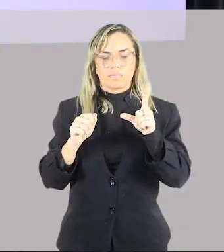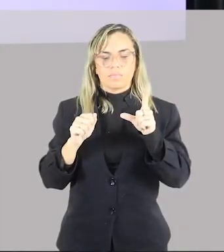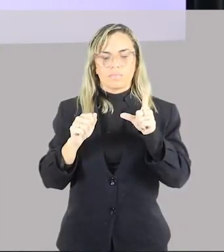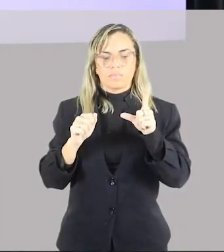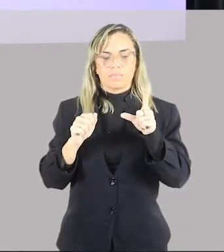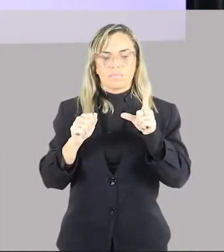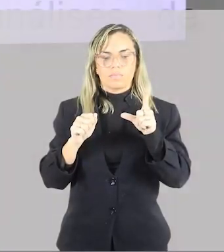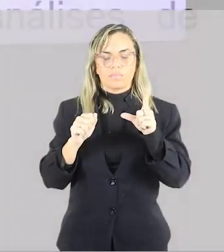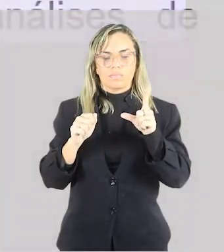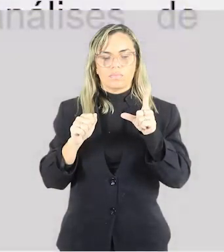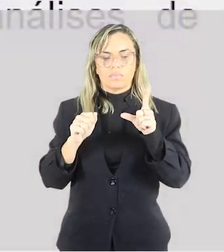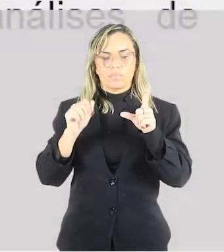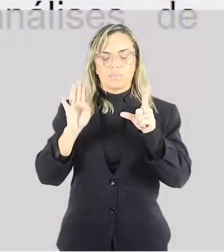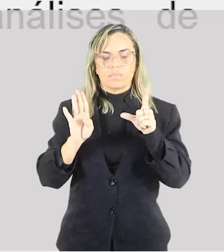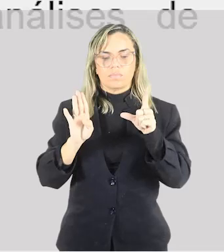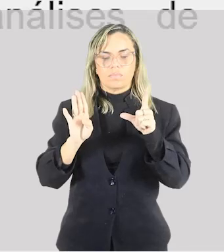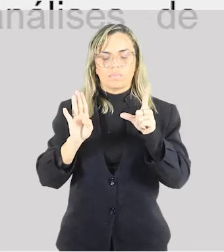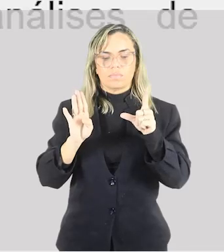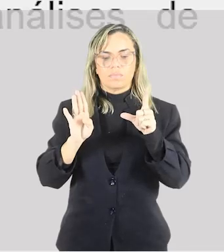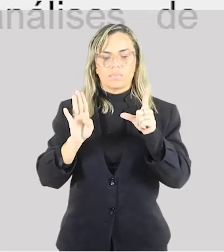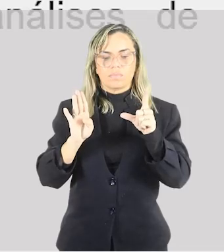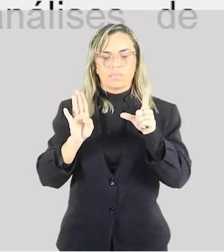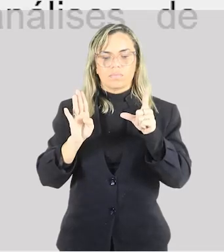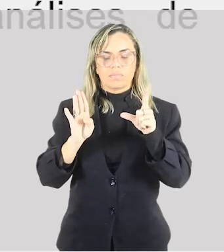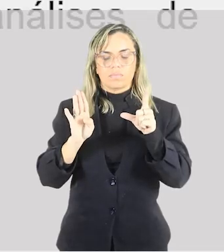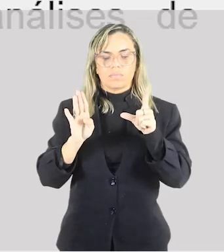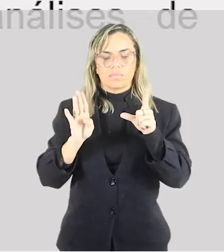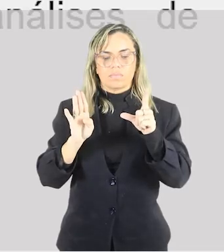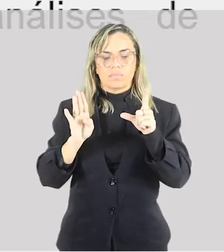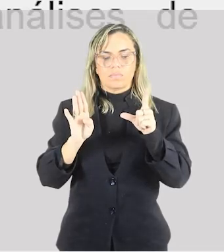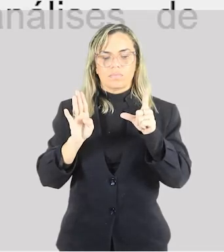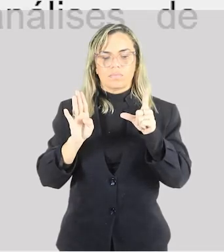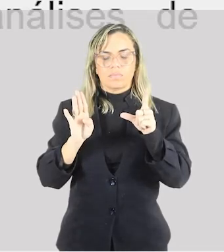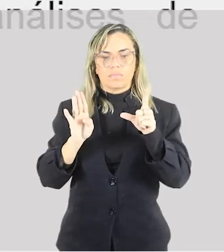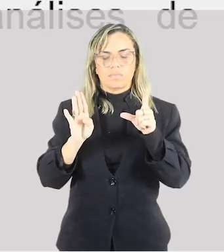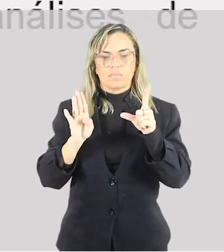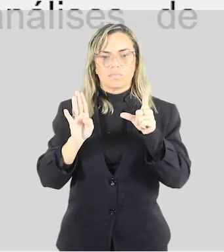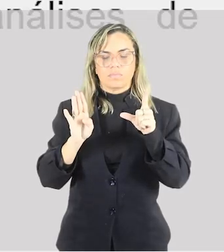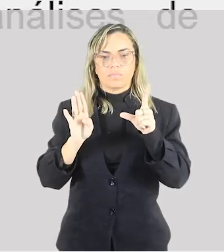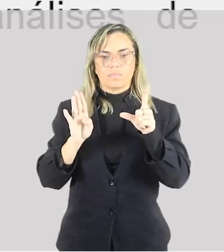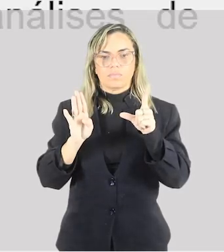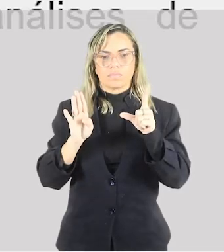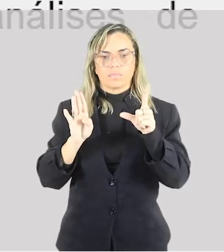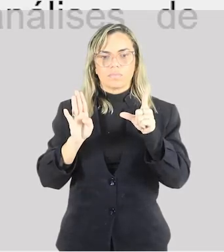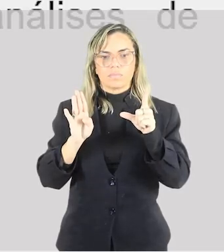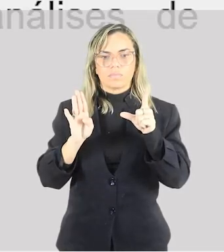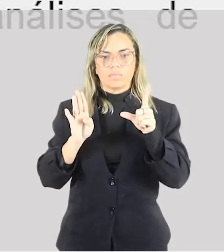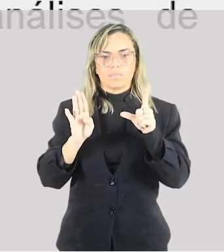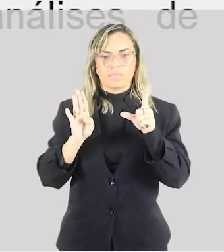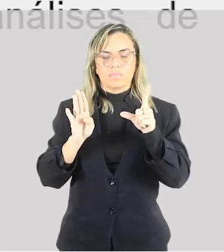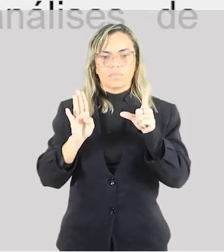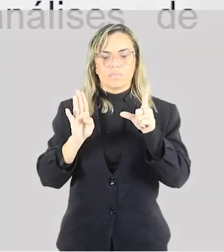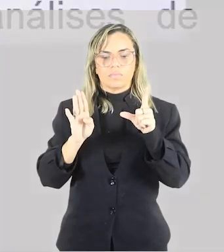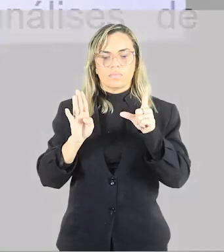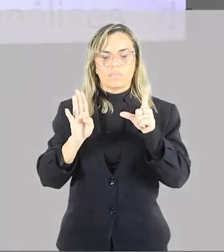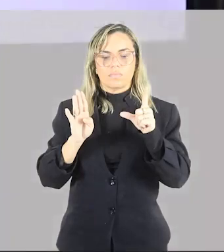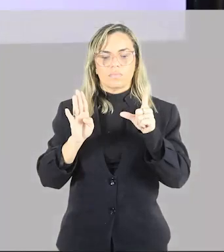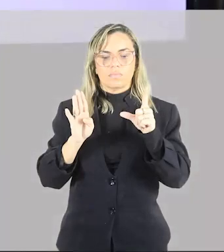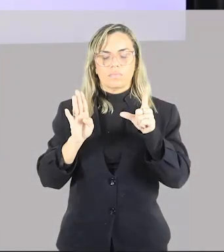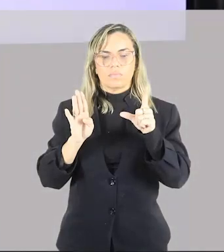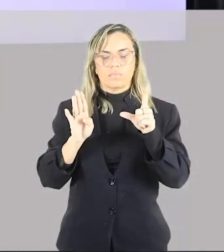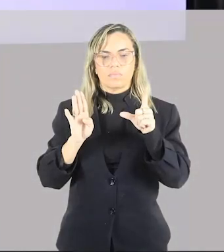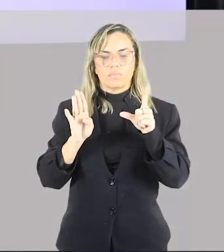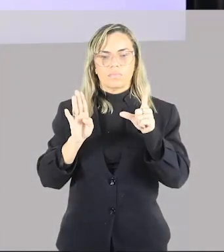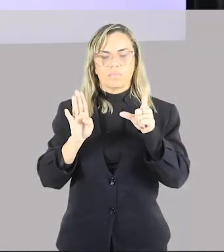decisório. Os atos simples resultam de uma votação em um órgão colegiado ou manifestação de um agente